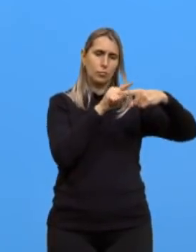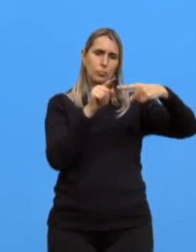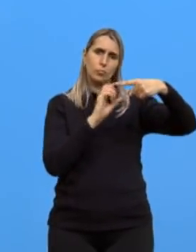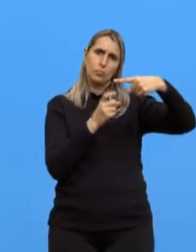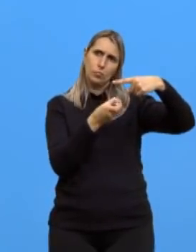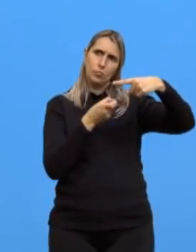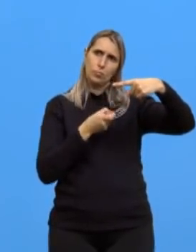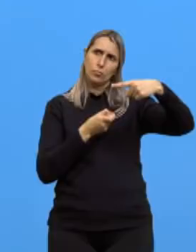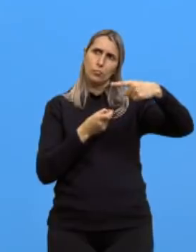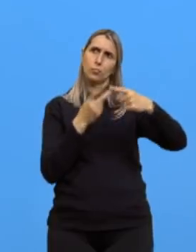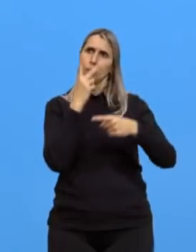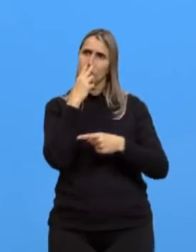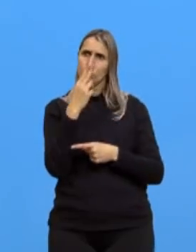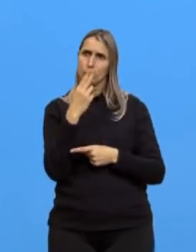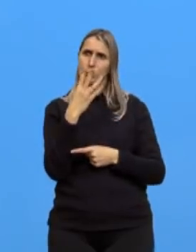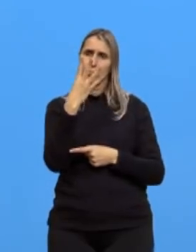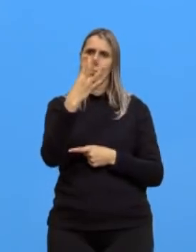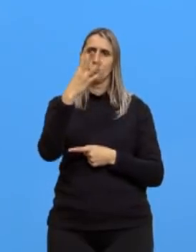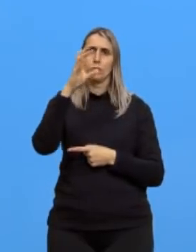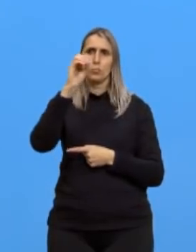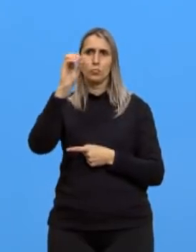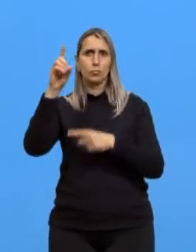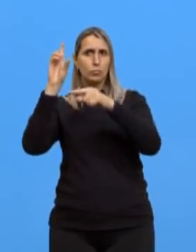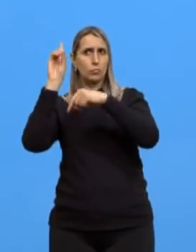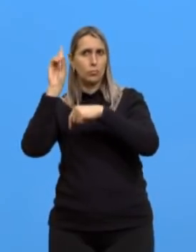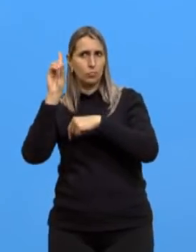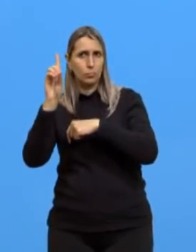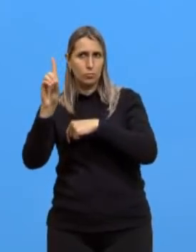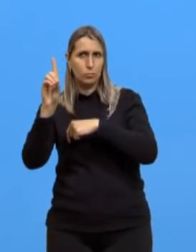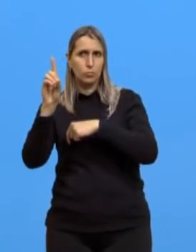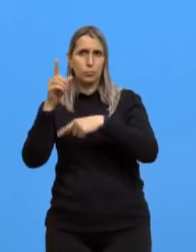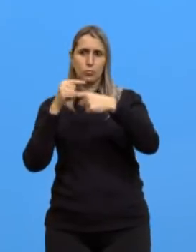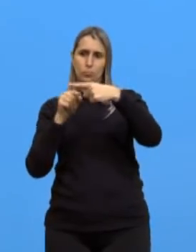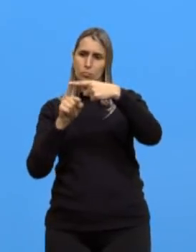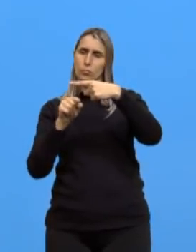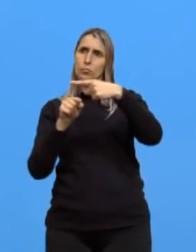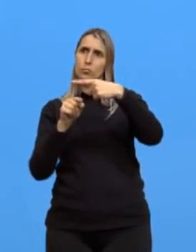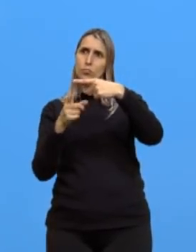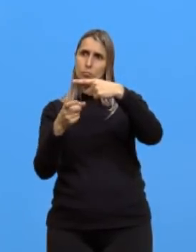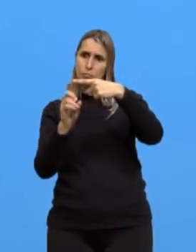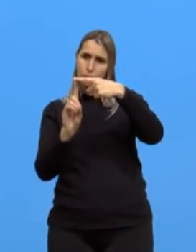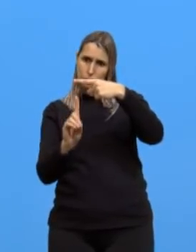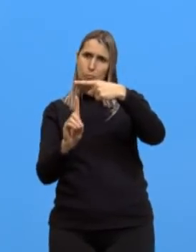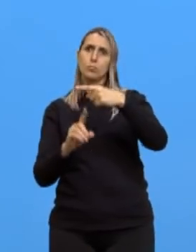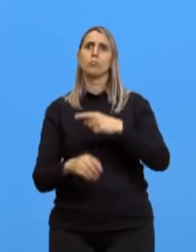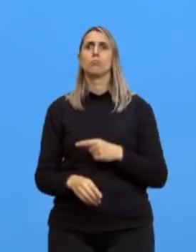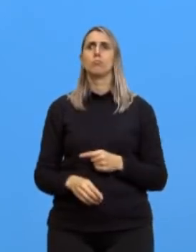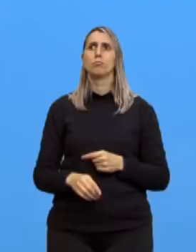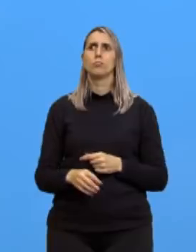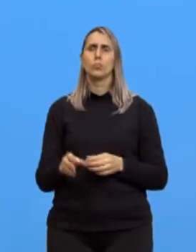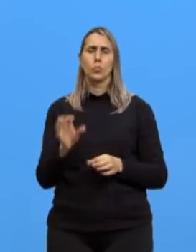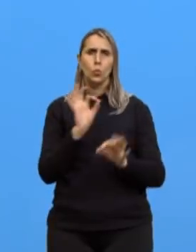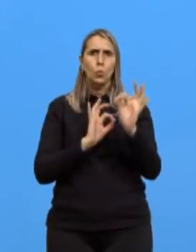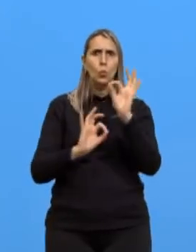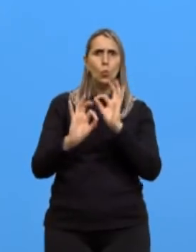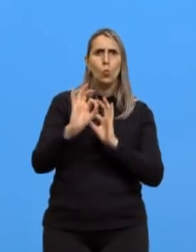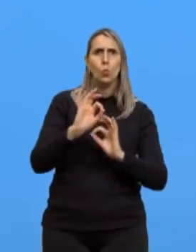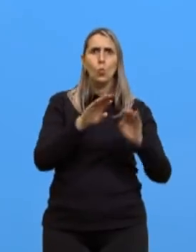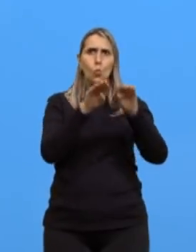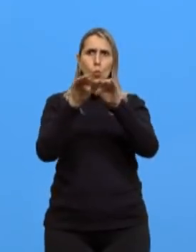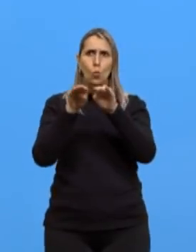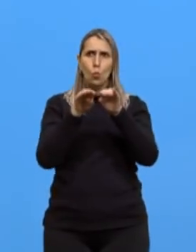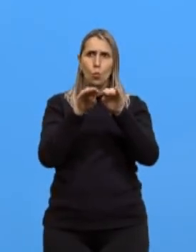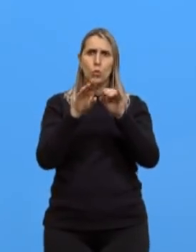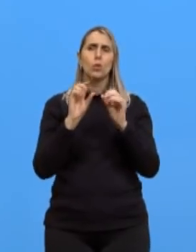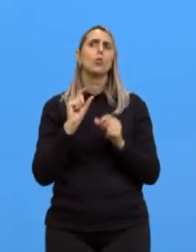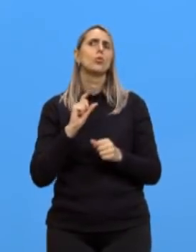x assim como as 400 distâncias está pará distância quando eu monto esta proporção